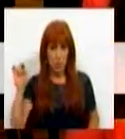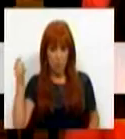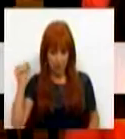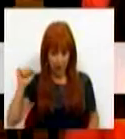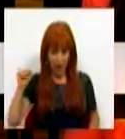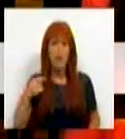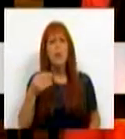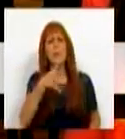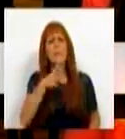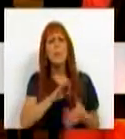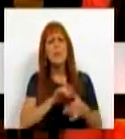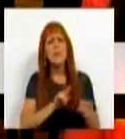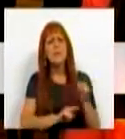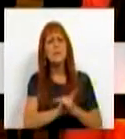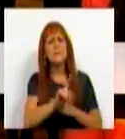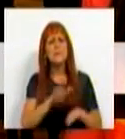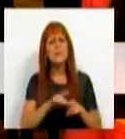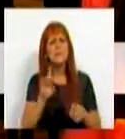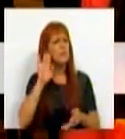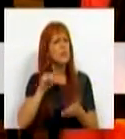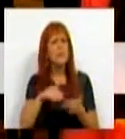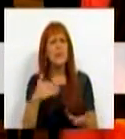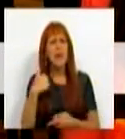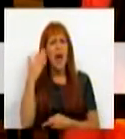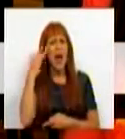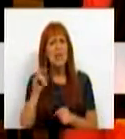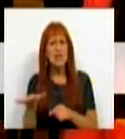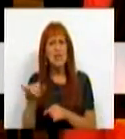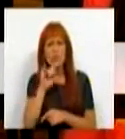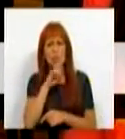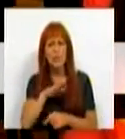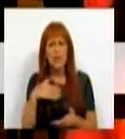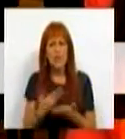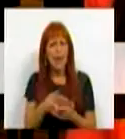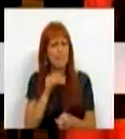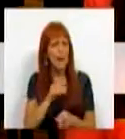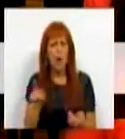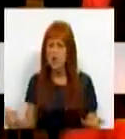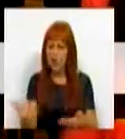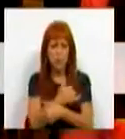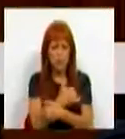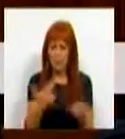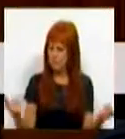afirmativo, comentários mereceu da vossa parte e que consequência julga que essa situação acarretou para o banco?